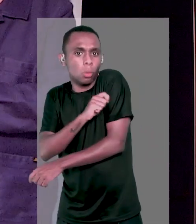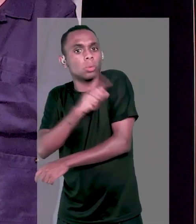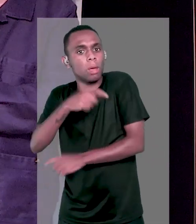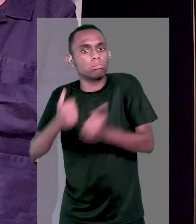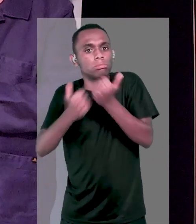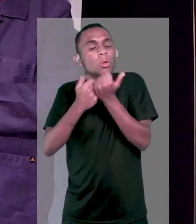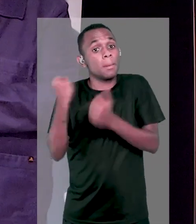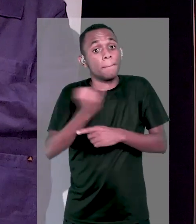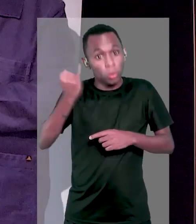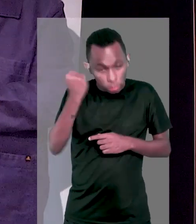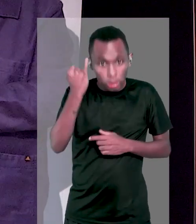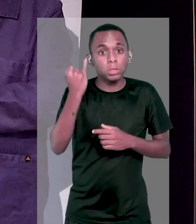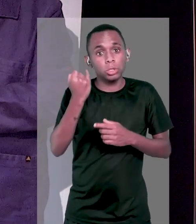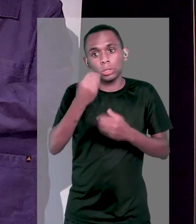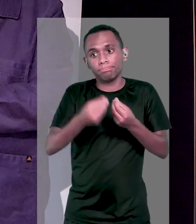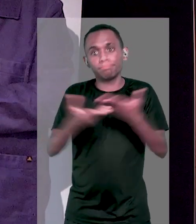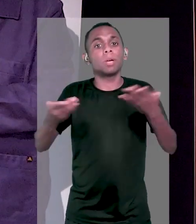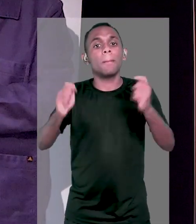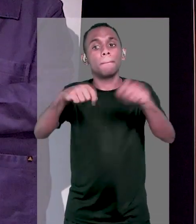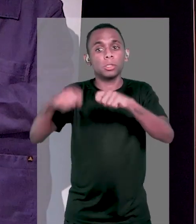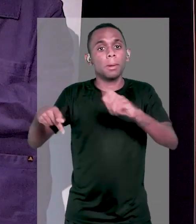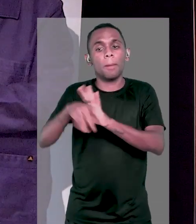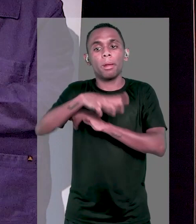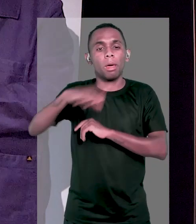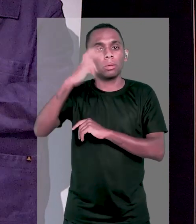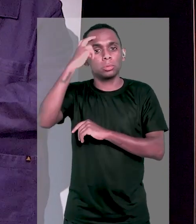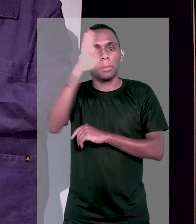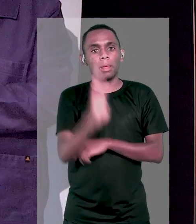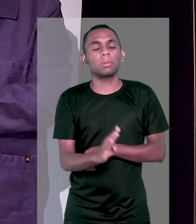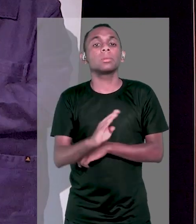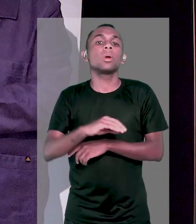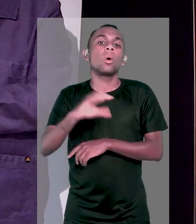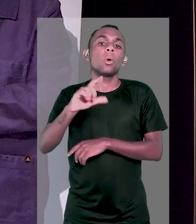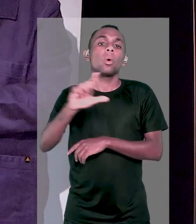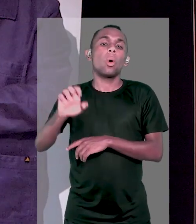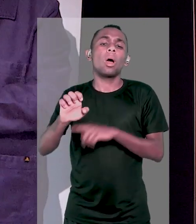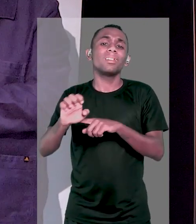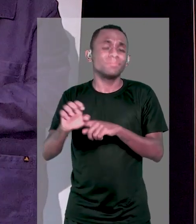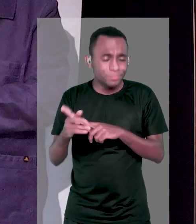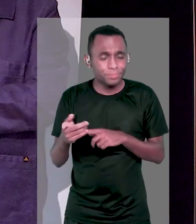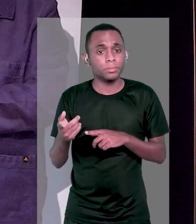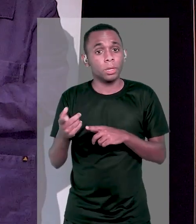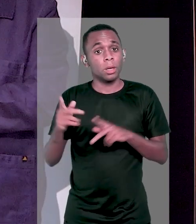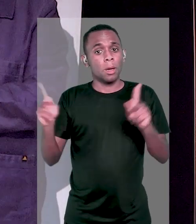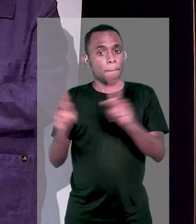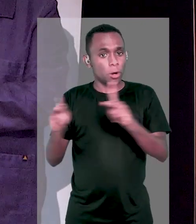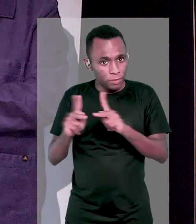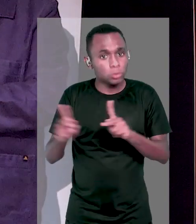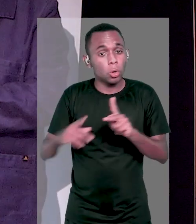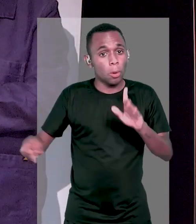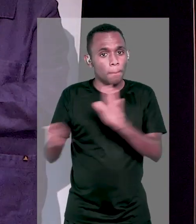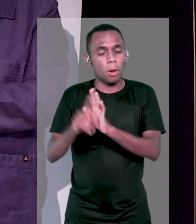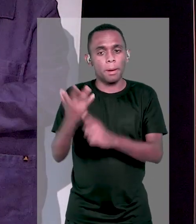velho amigo, ele entrou jovem nessa história, quer dizer, desde o sentido da paixão, o